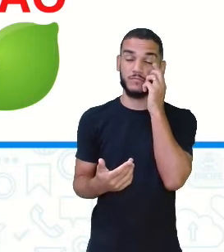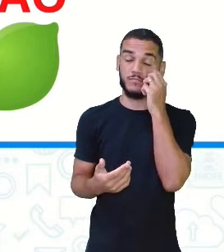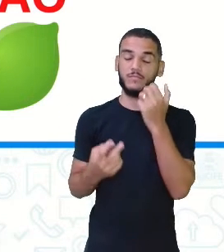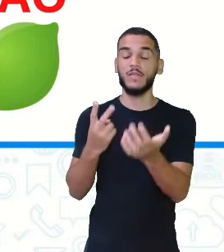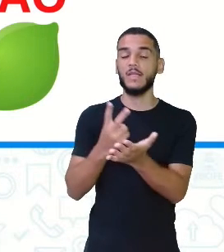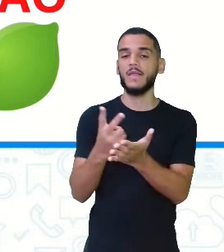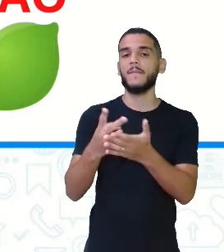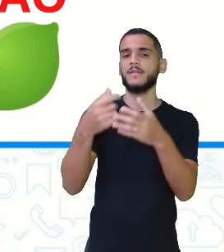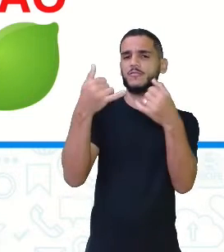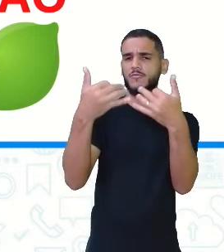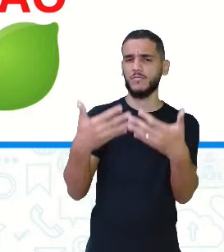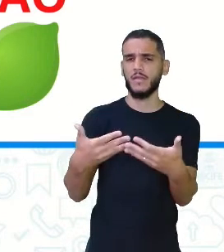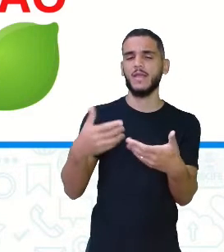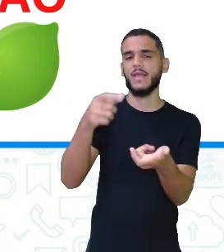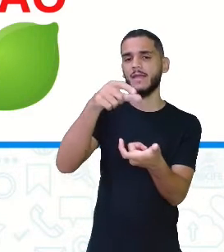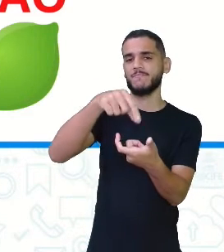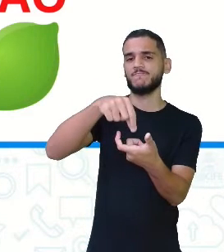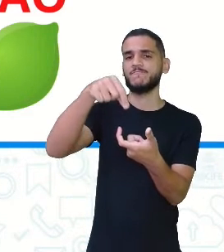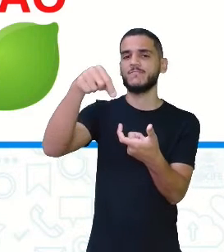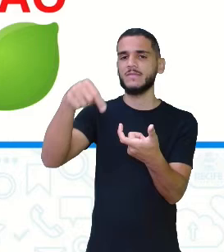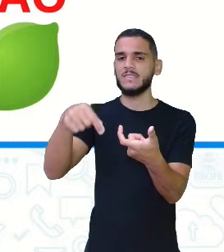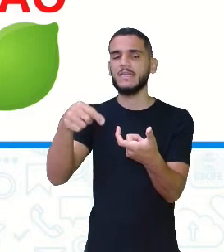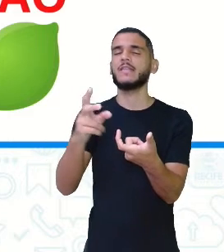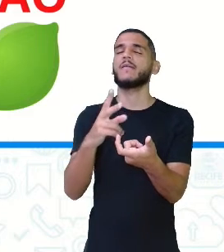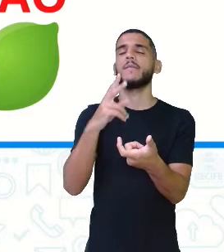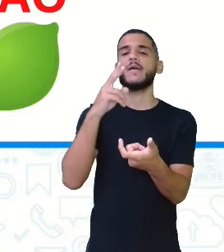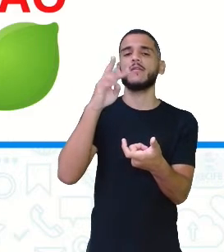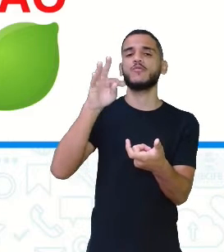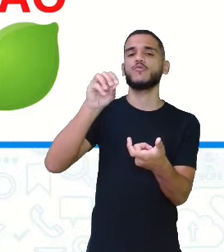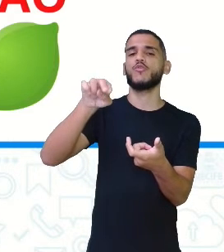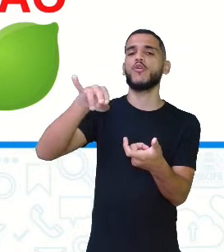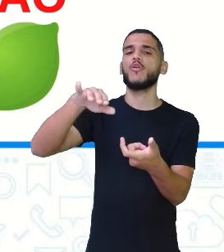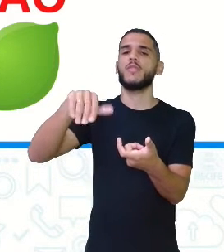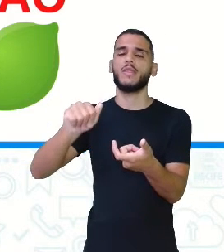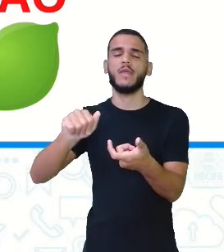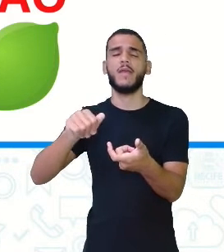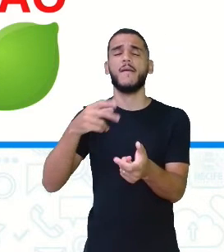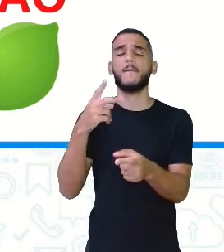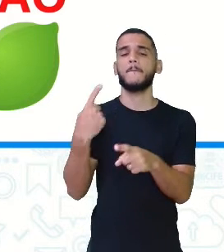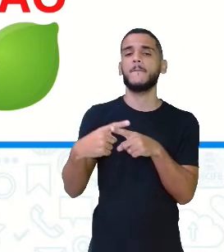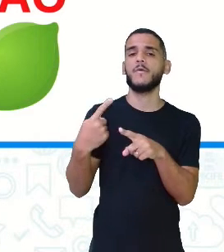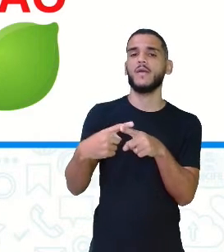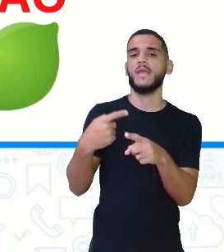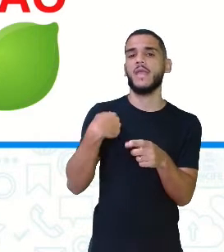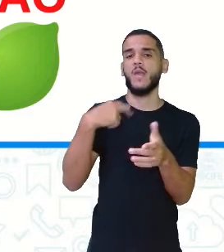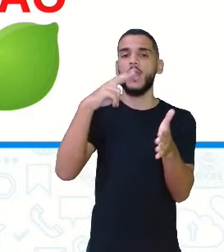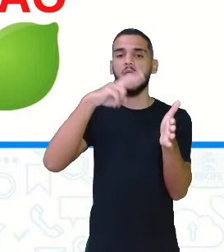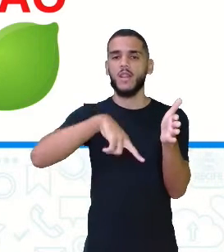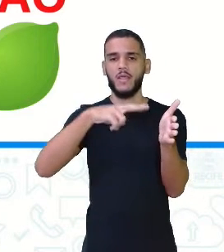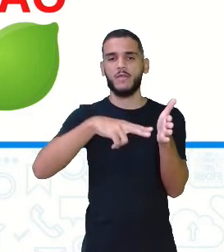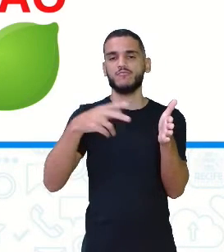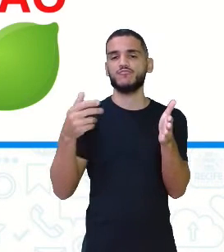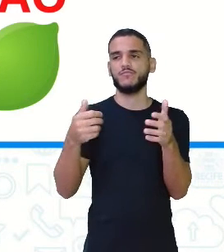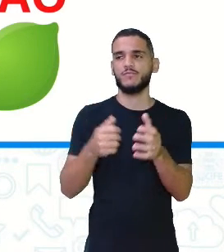tônica, isso acontece também. Porque quando eu leio, Lê comigo.